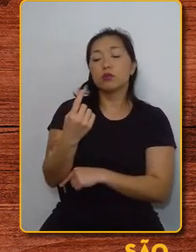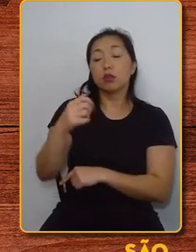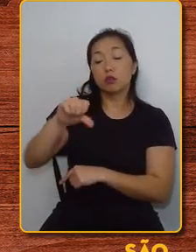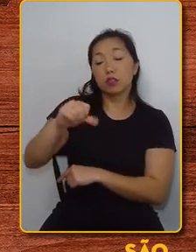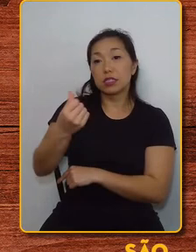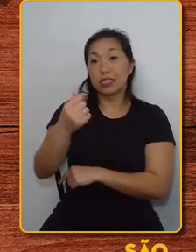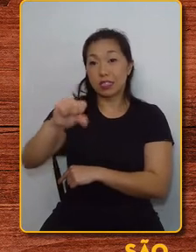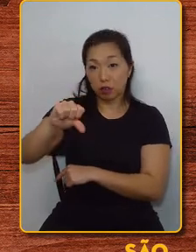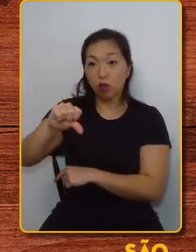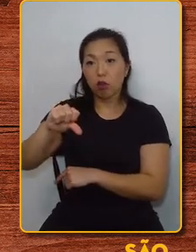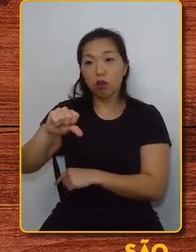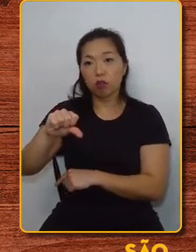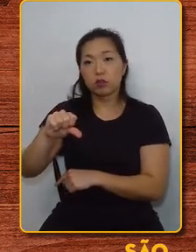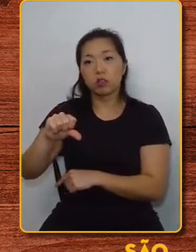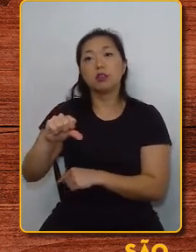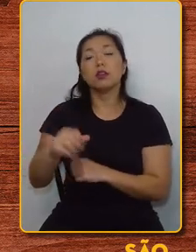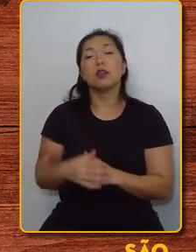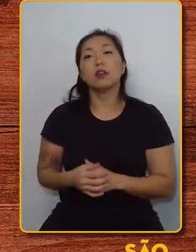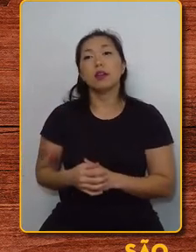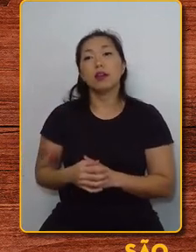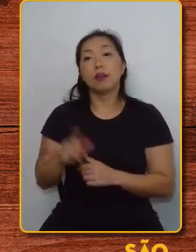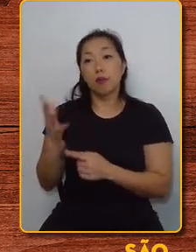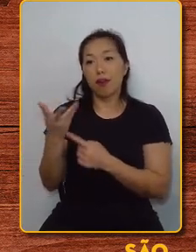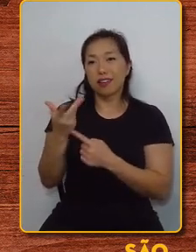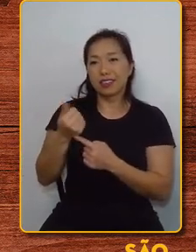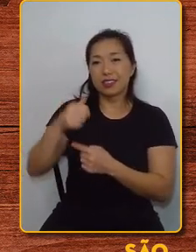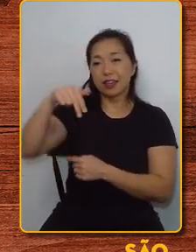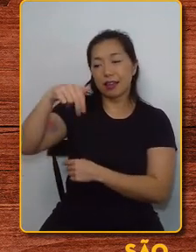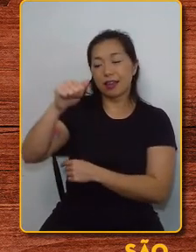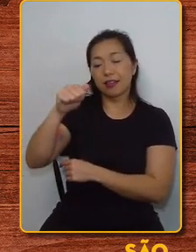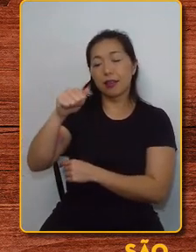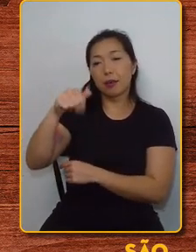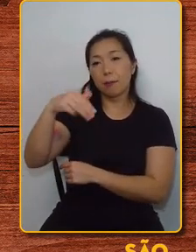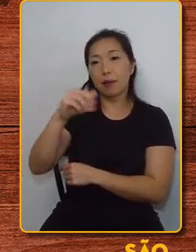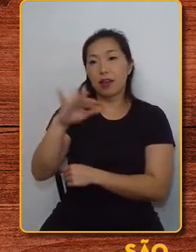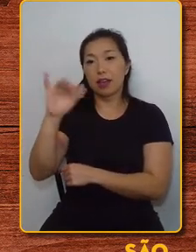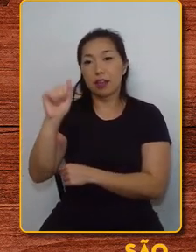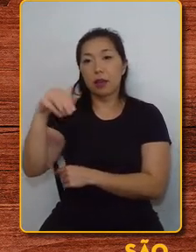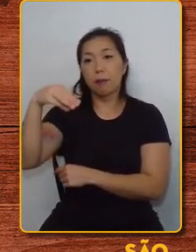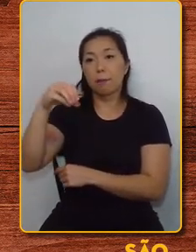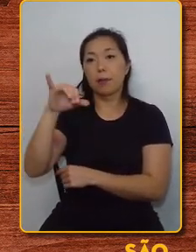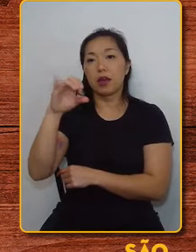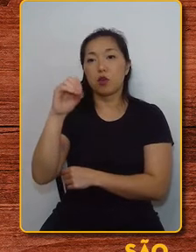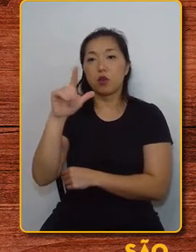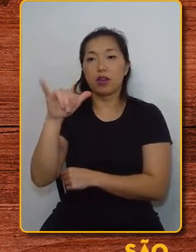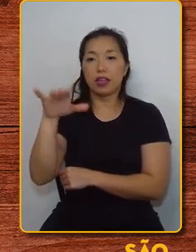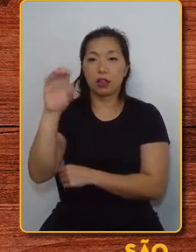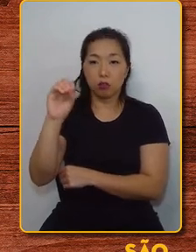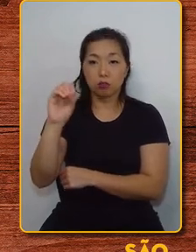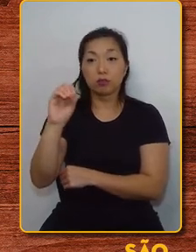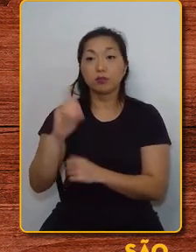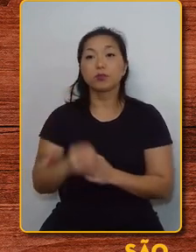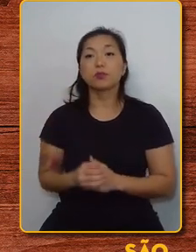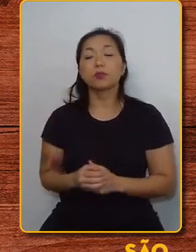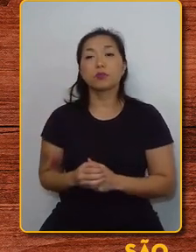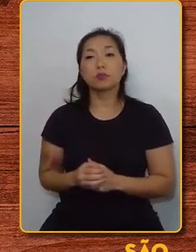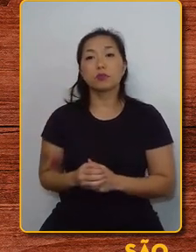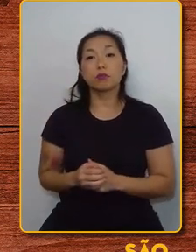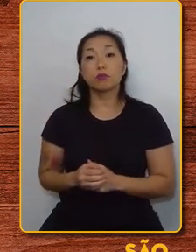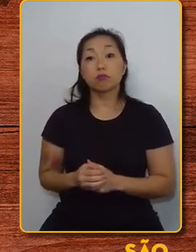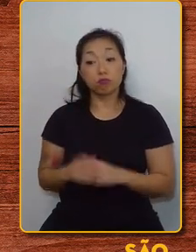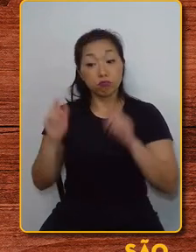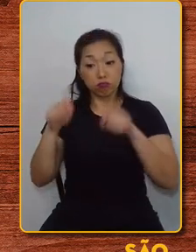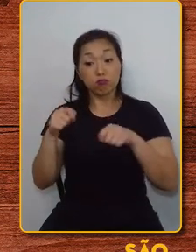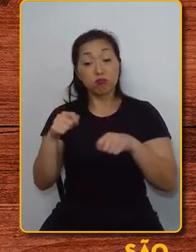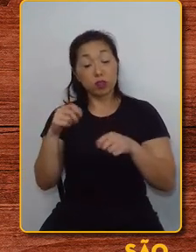com a Ana Maria Baiolino. Né, você passa e... Então, este é um desafio que